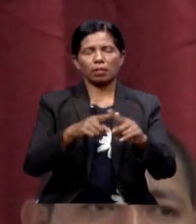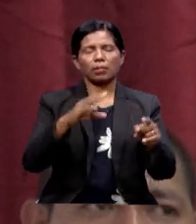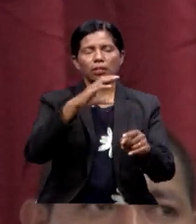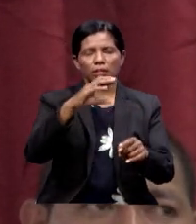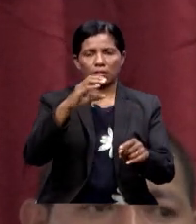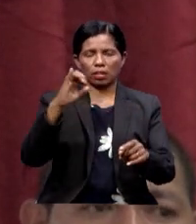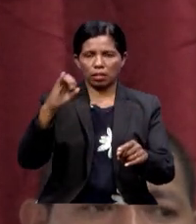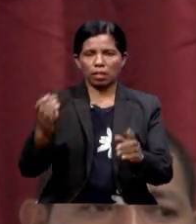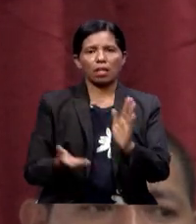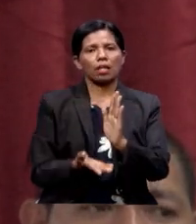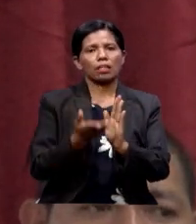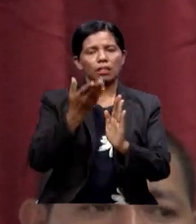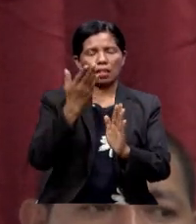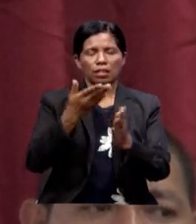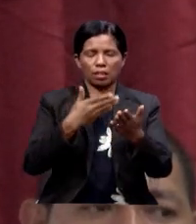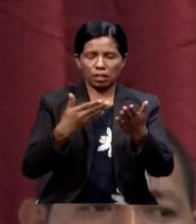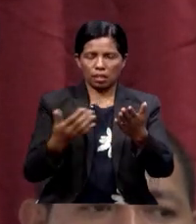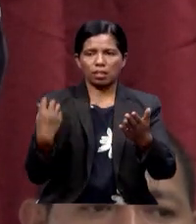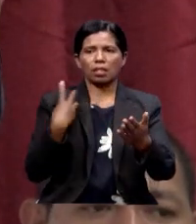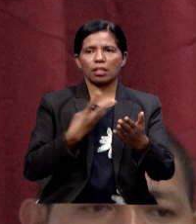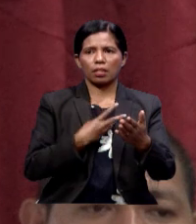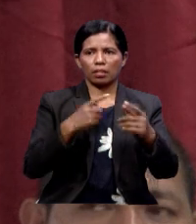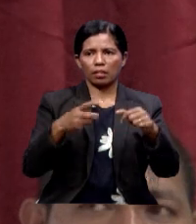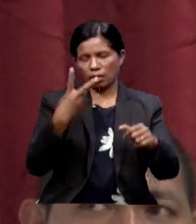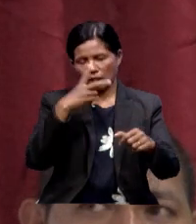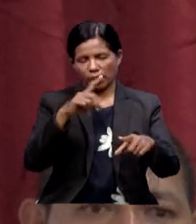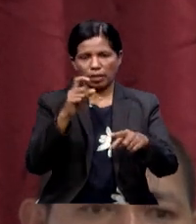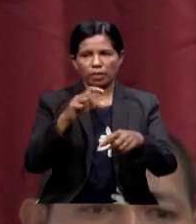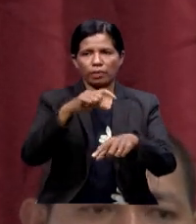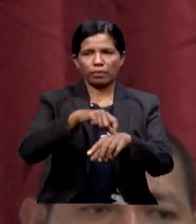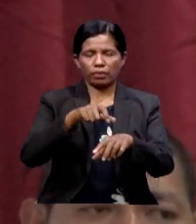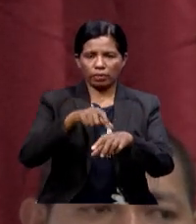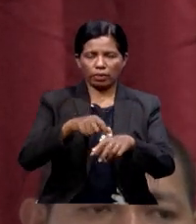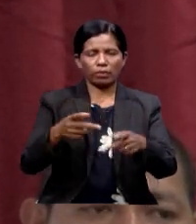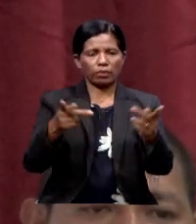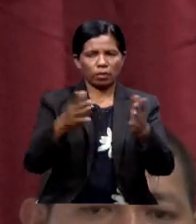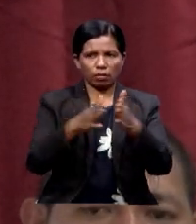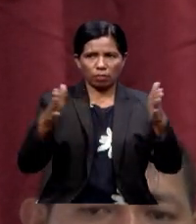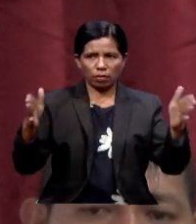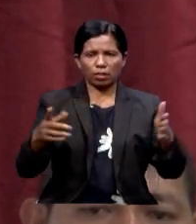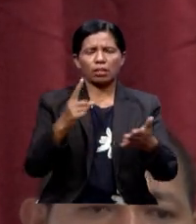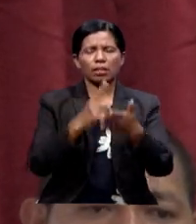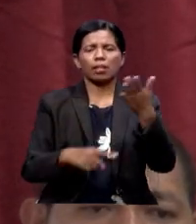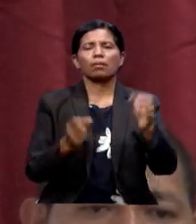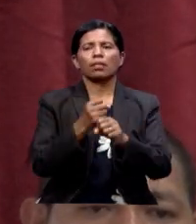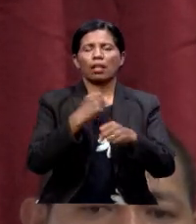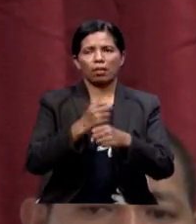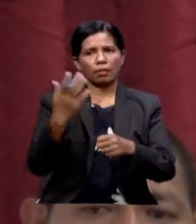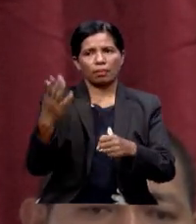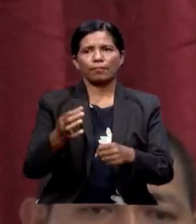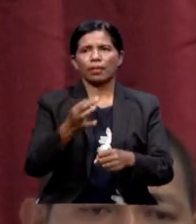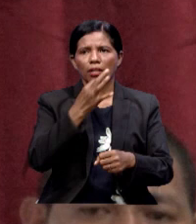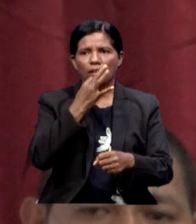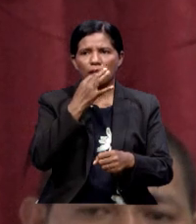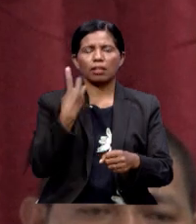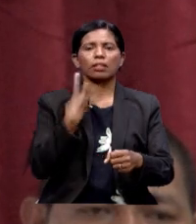tarefa sai, produção em relação. Vi que está tendo uma repé, bar, rai, lua, será que está ali? Haha, onde que se